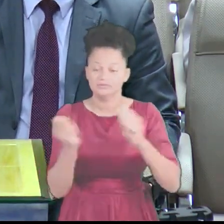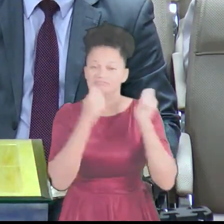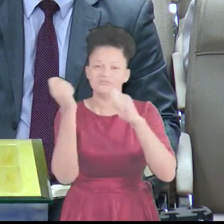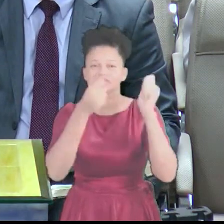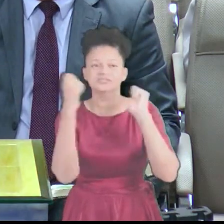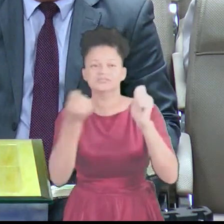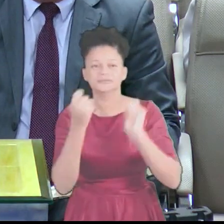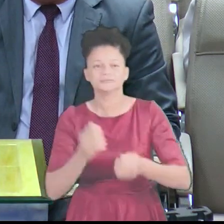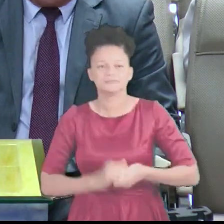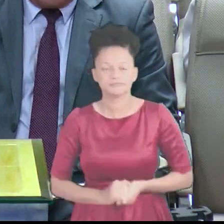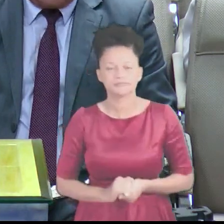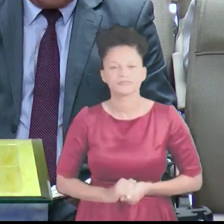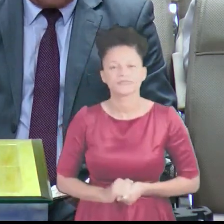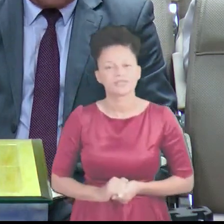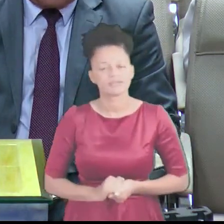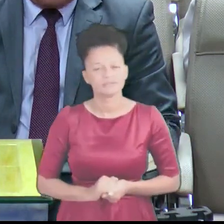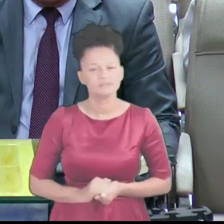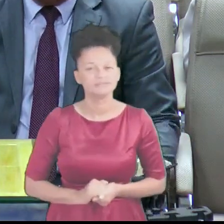aleluia.